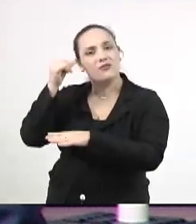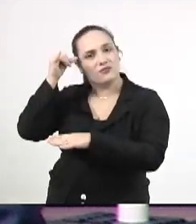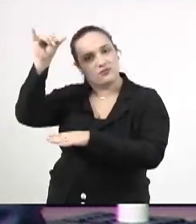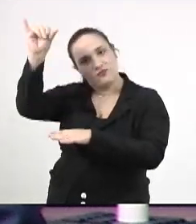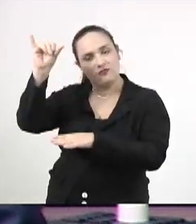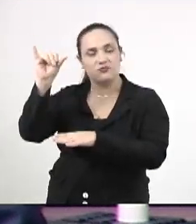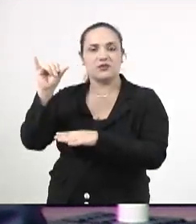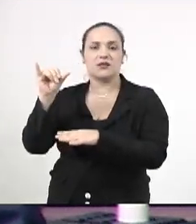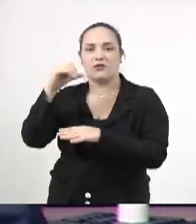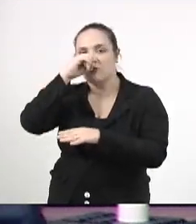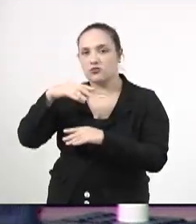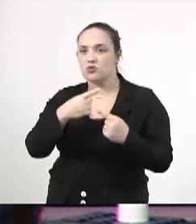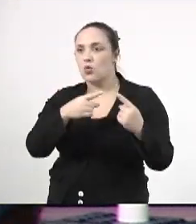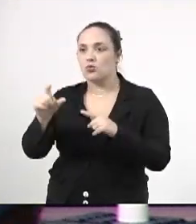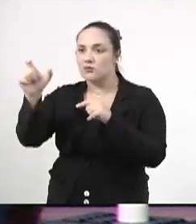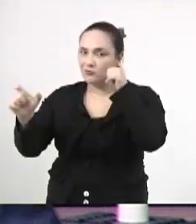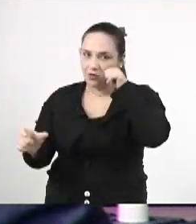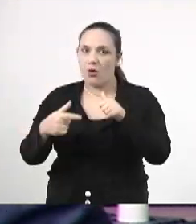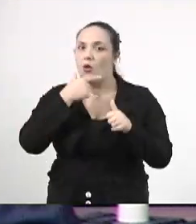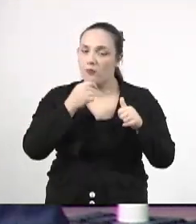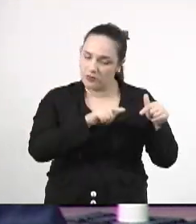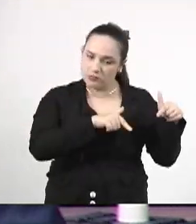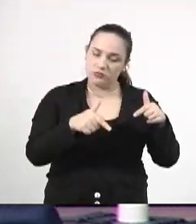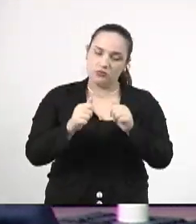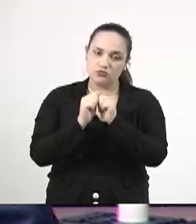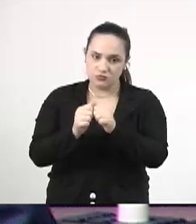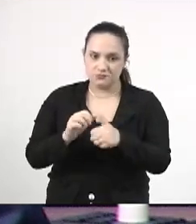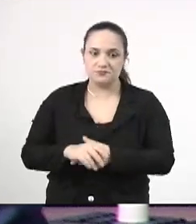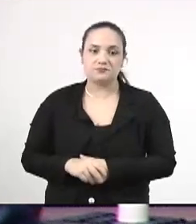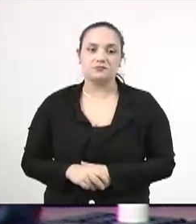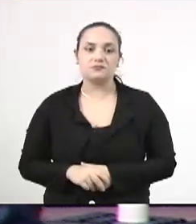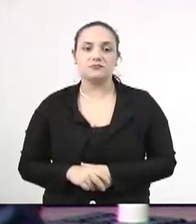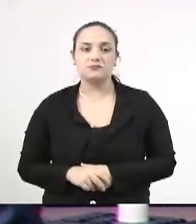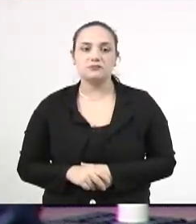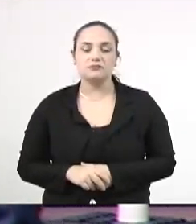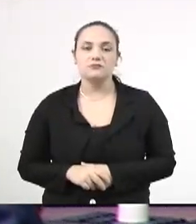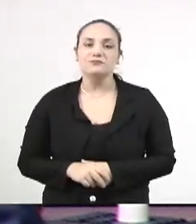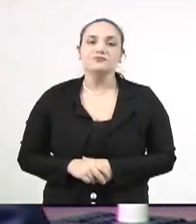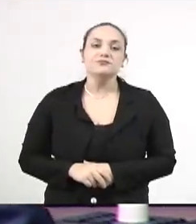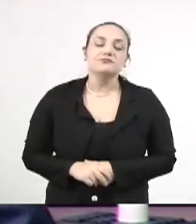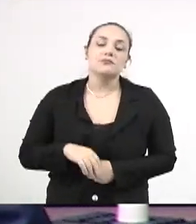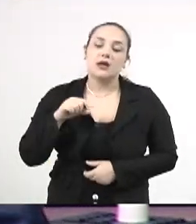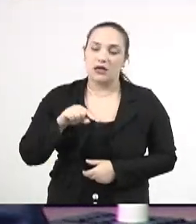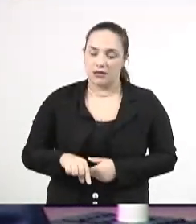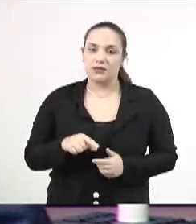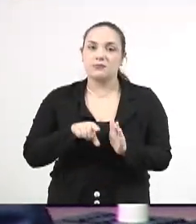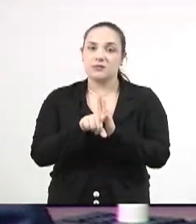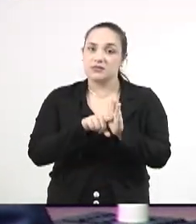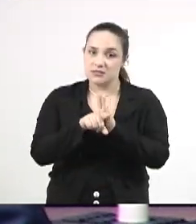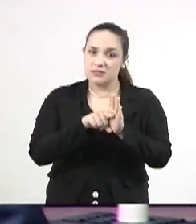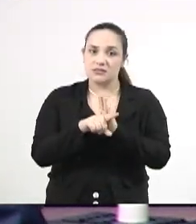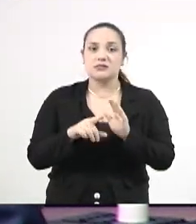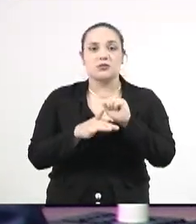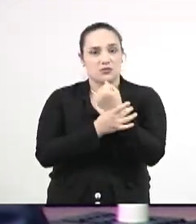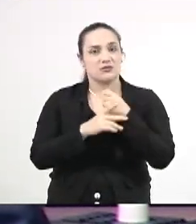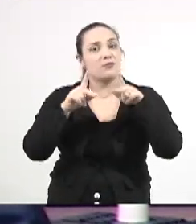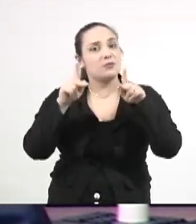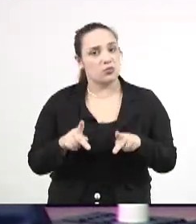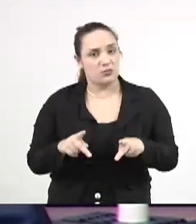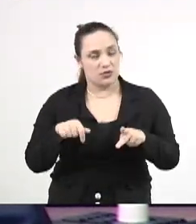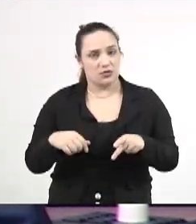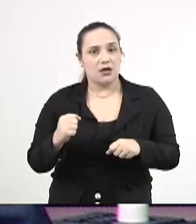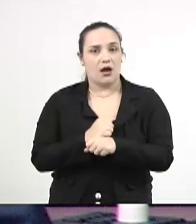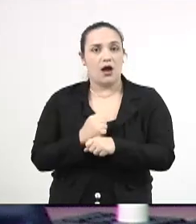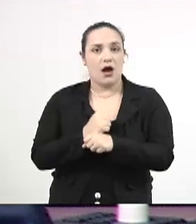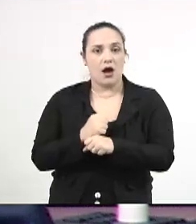as mulheres. Só quero lembrar que, de acordo com o Anuário Brasileiro de Segurança Pública, registrou